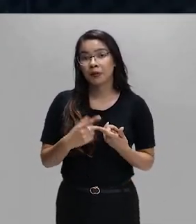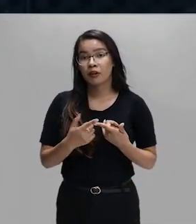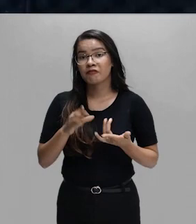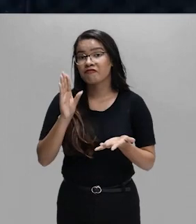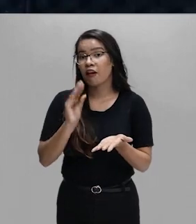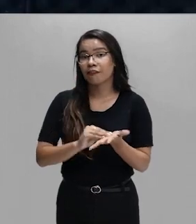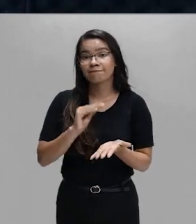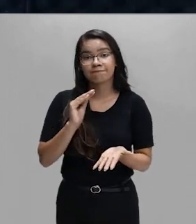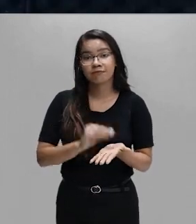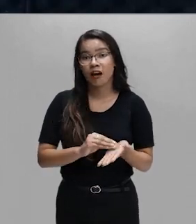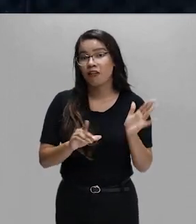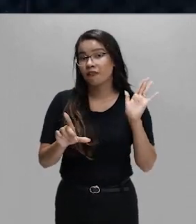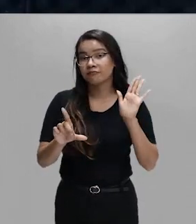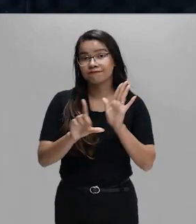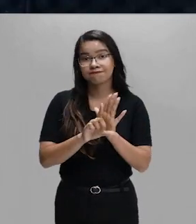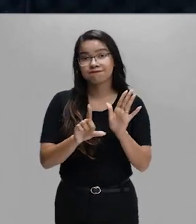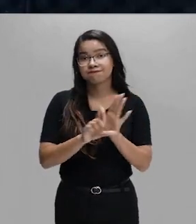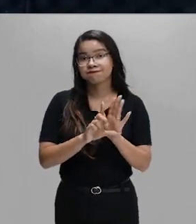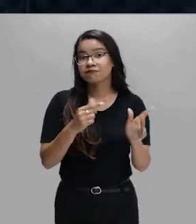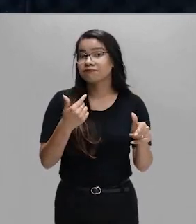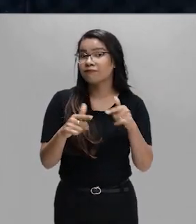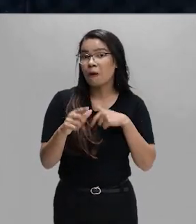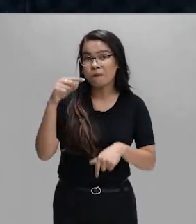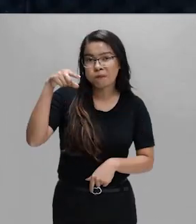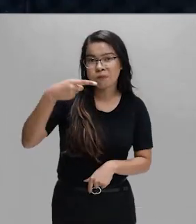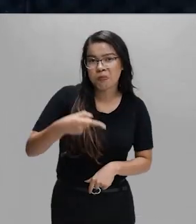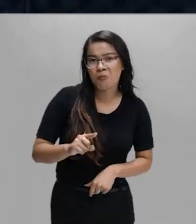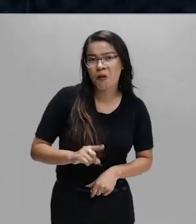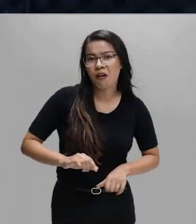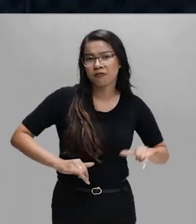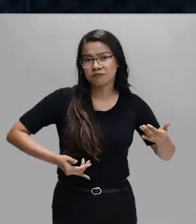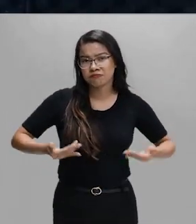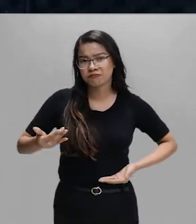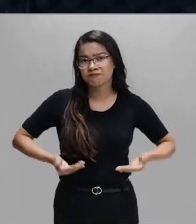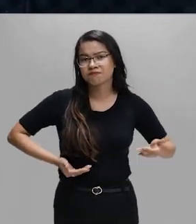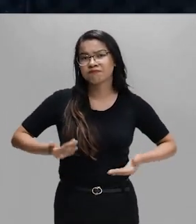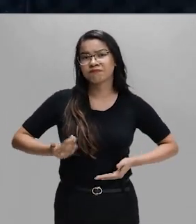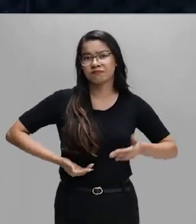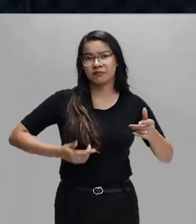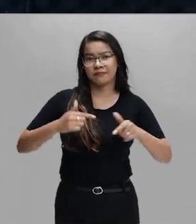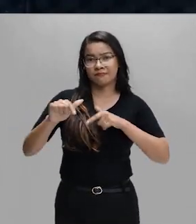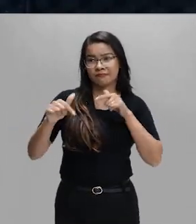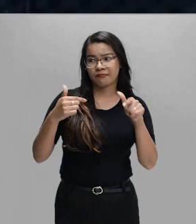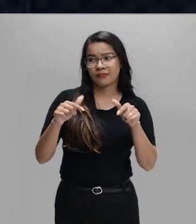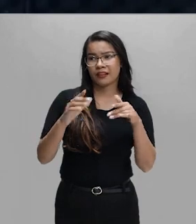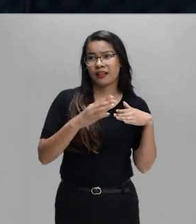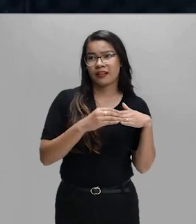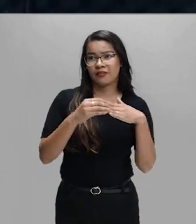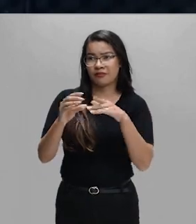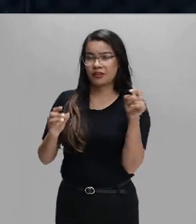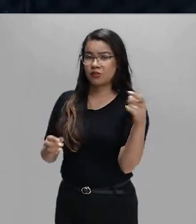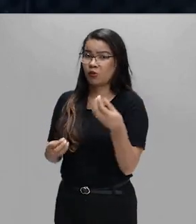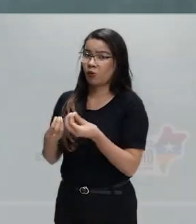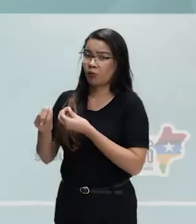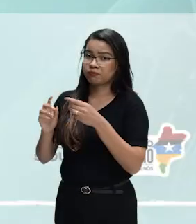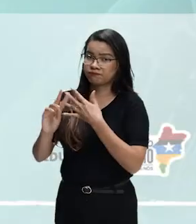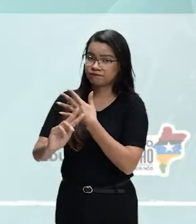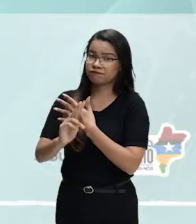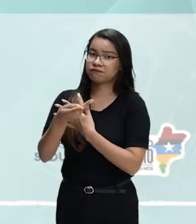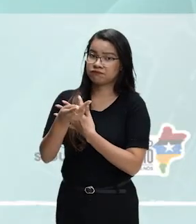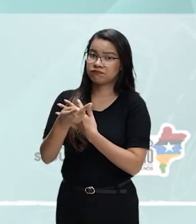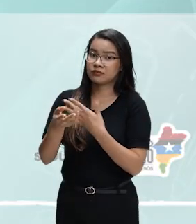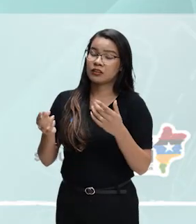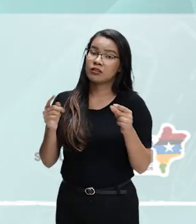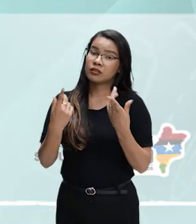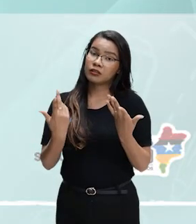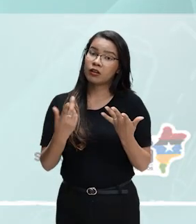inexistência de leis trabalhistas, a profunda exploração das relações de trabalho acabou levando a isso, como consequência. Então você tem